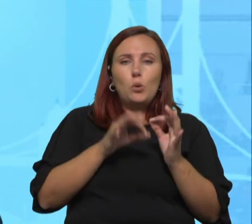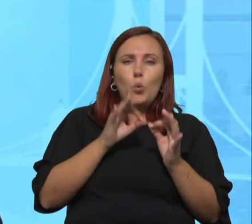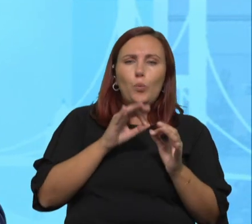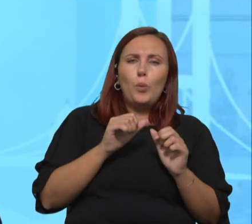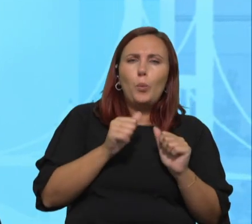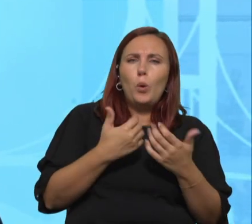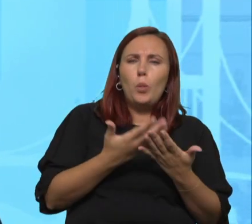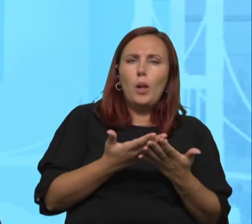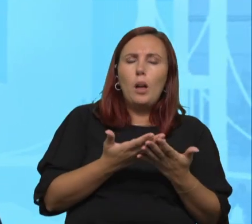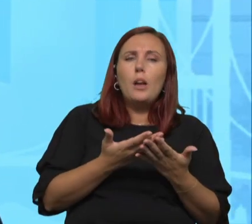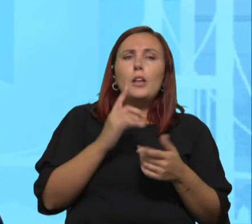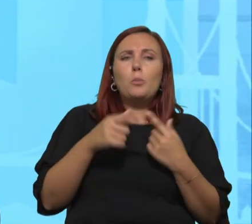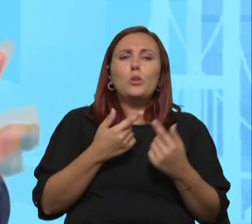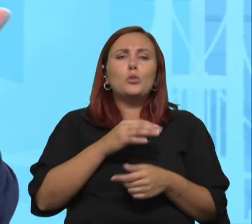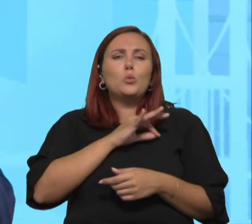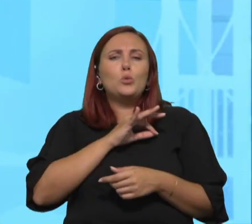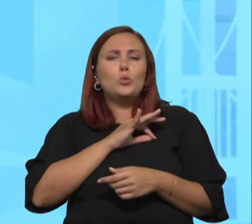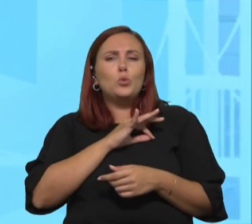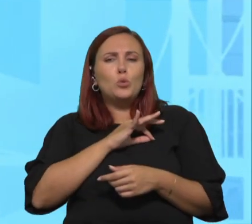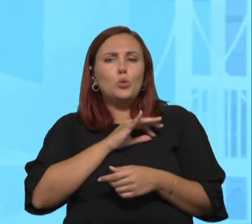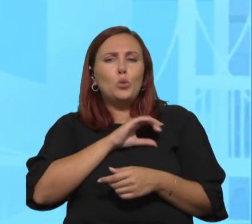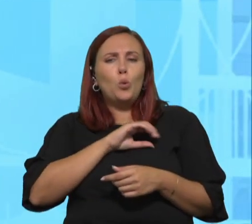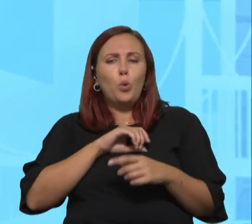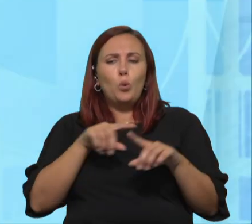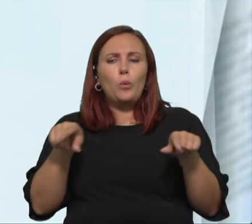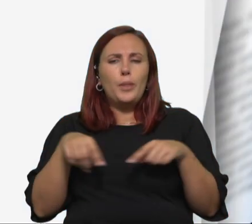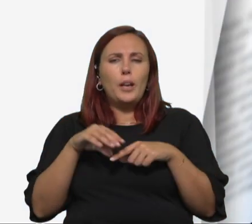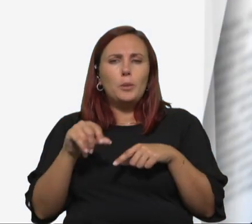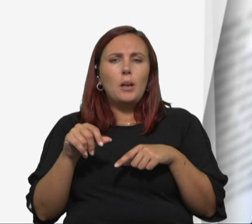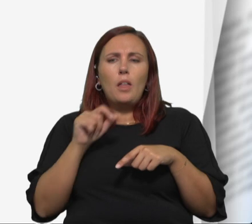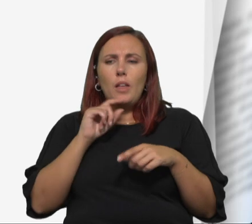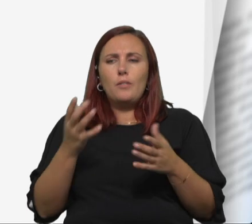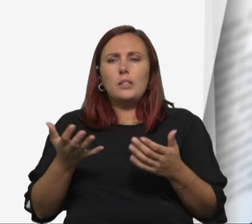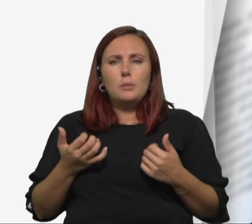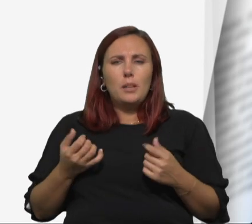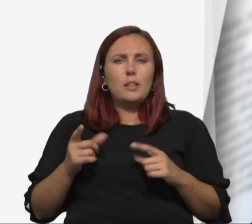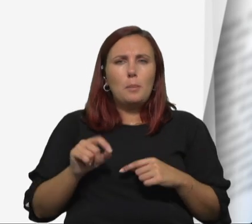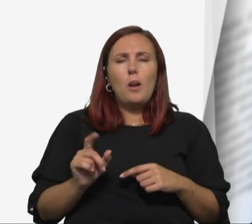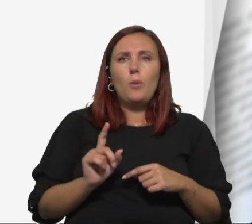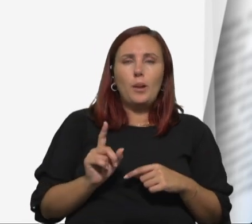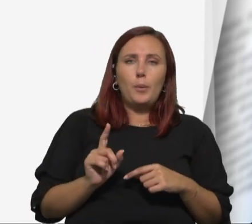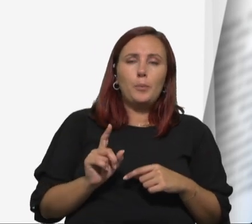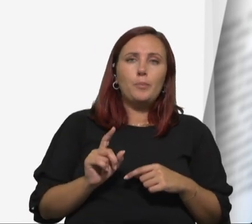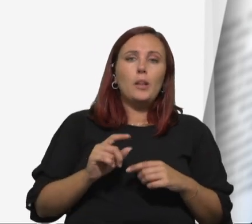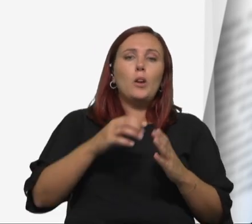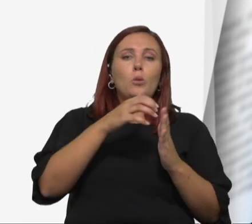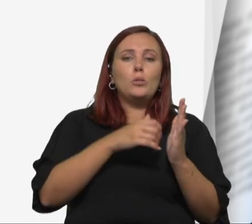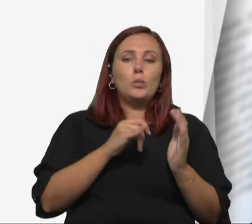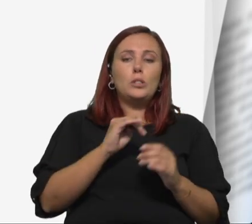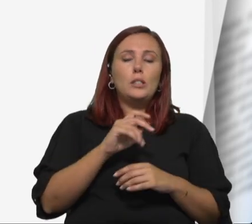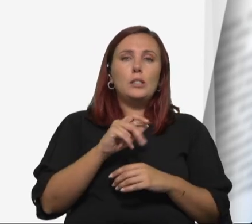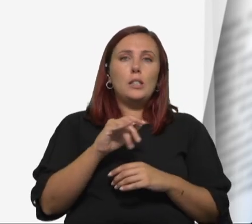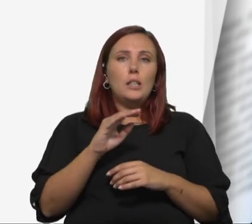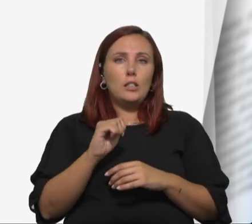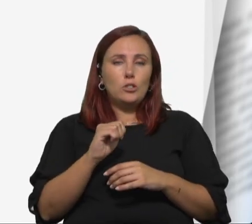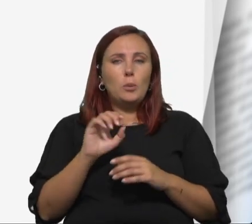o senhor da vinha receber estes bons frutos que a vinha dá? No texto de Isaías, da primeira leitura,